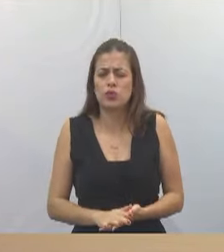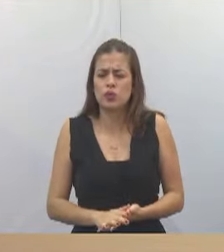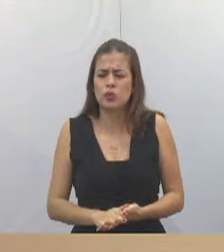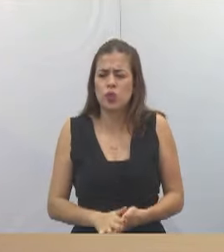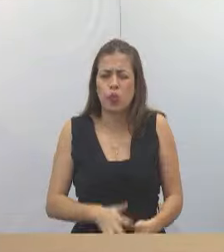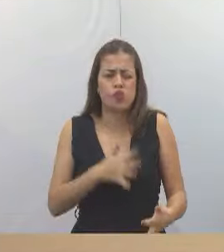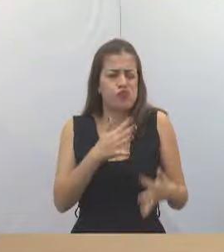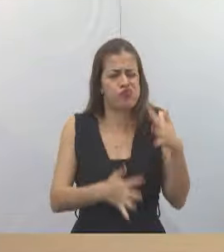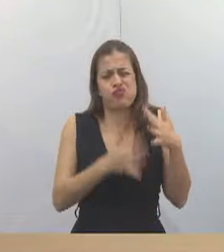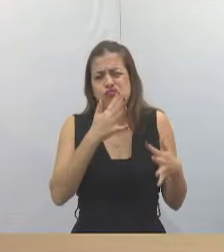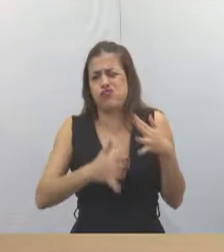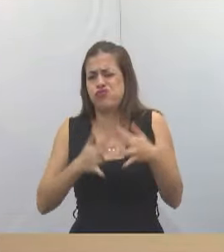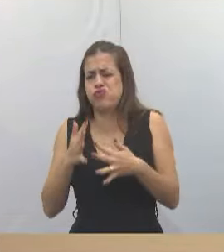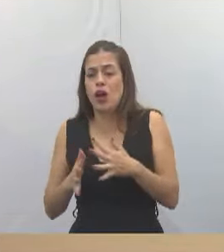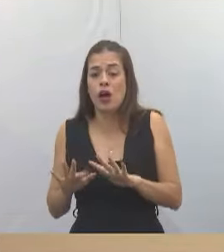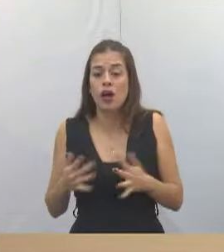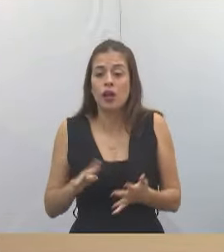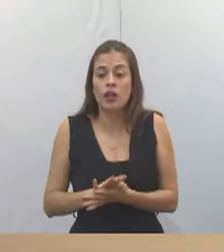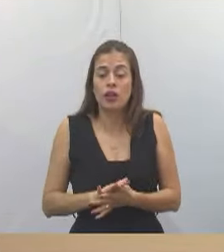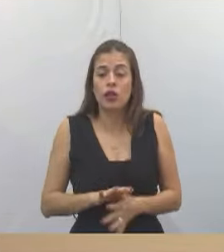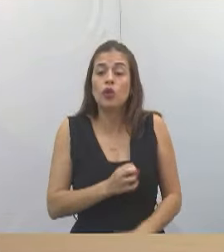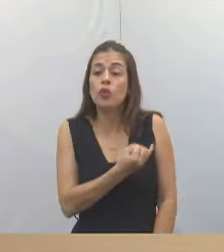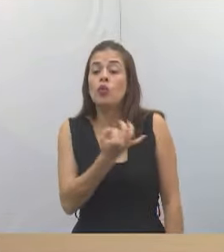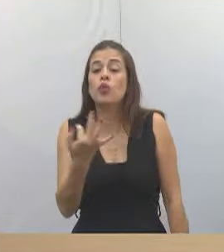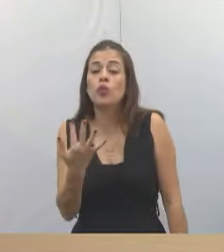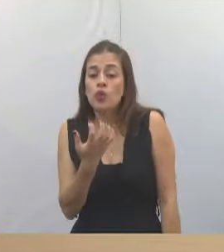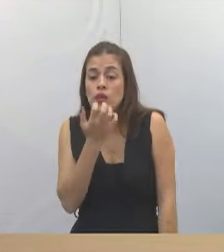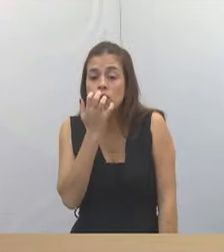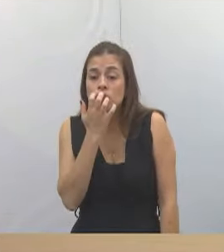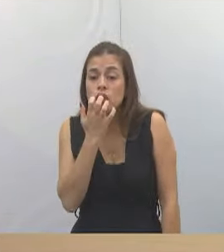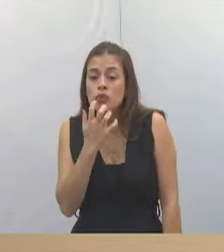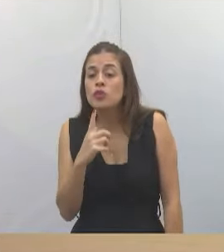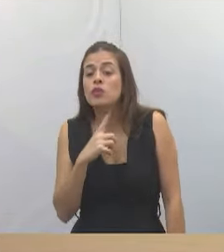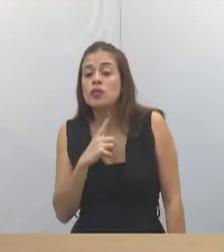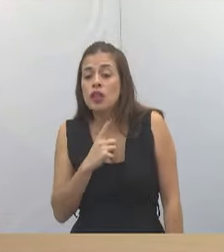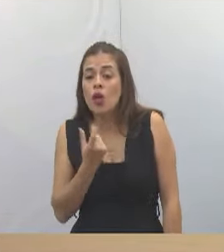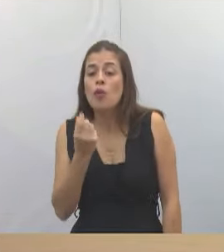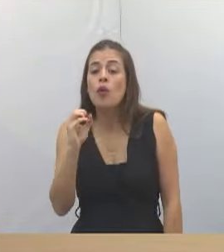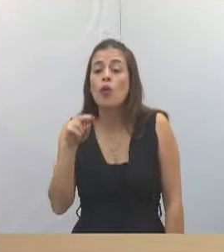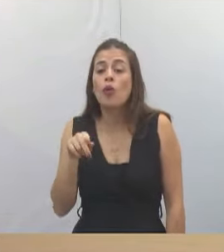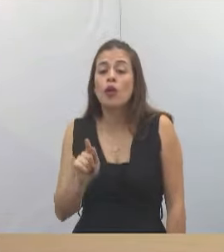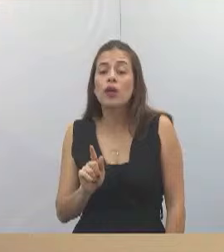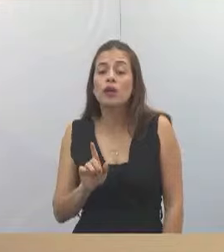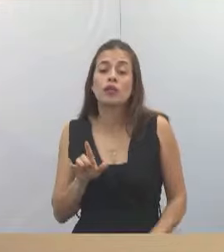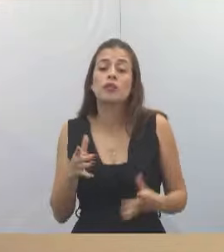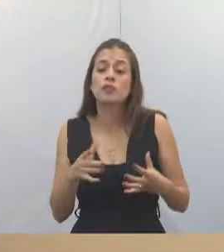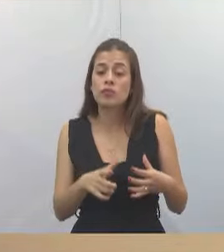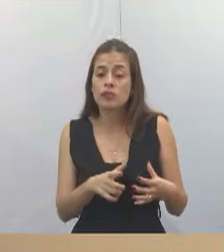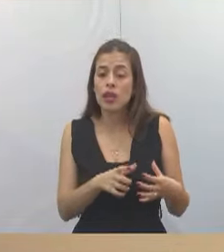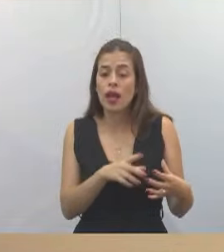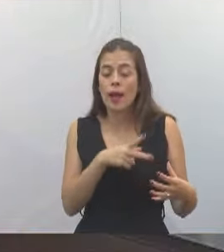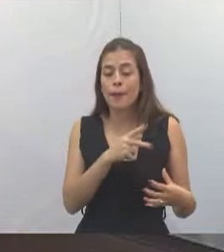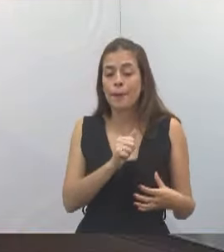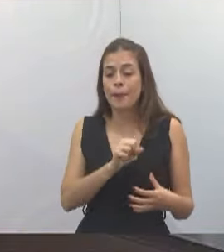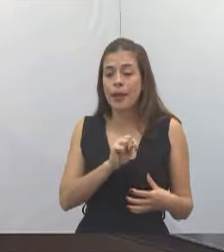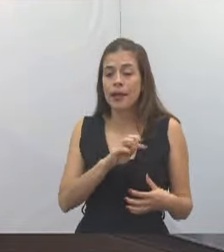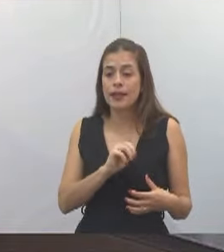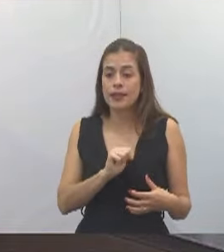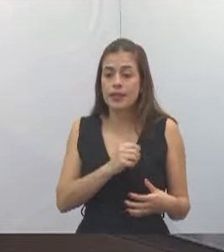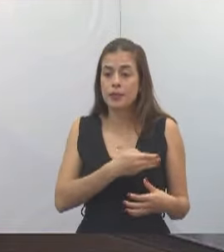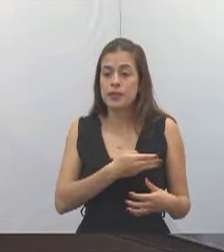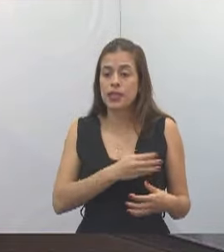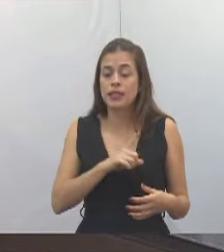caótica no município. Porque quantos cachorros, fala aí para o público, aí, quantos cachorros tem uma ONG? A ONG Patas da Amizade tem